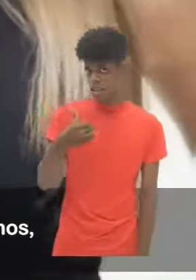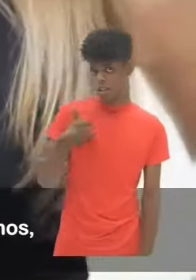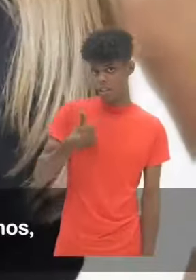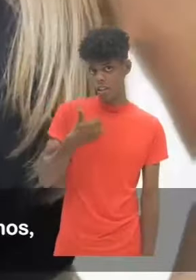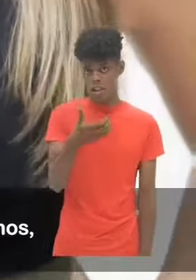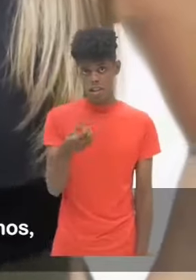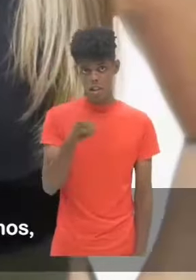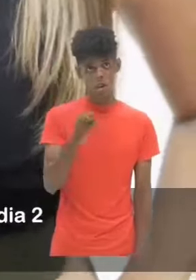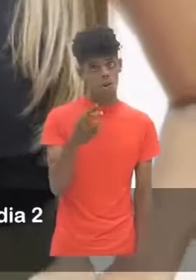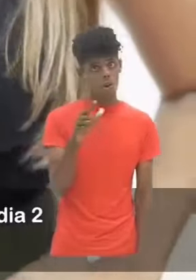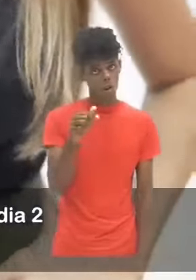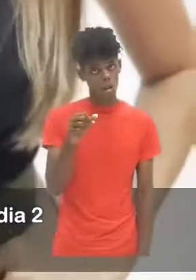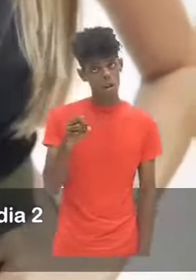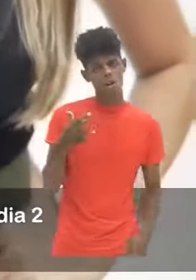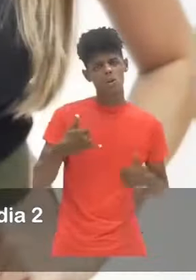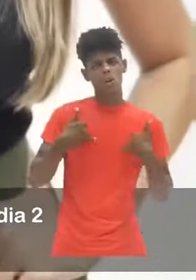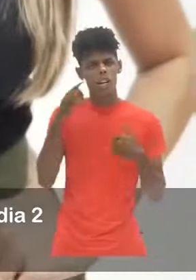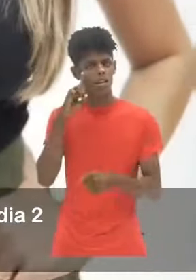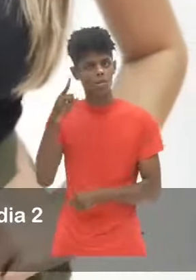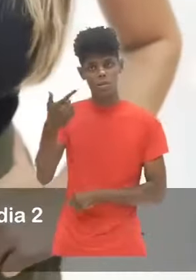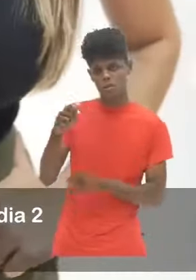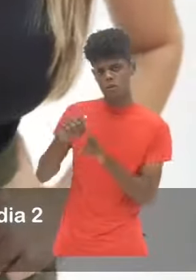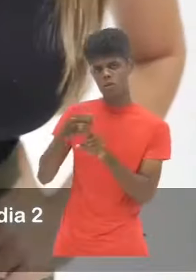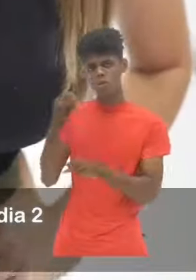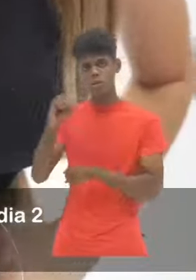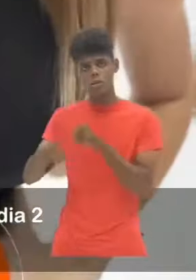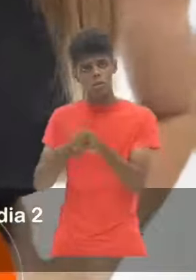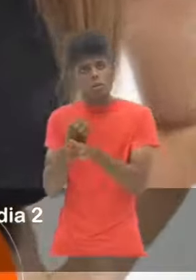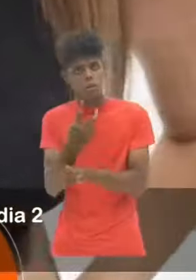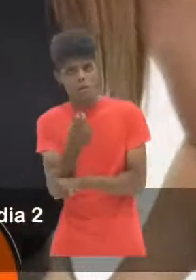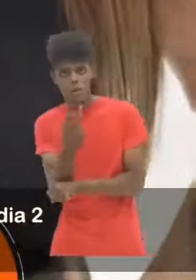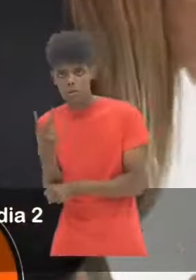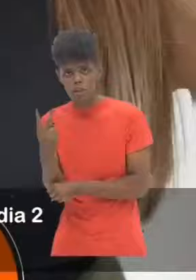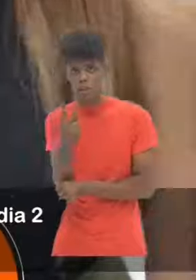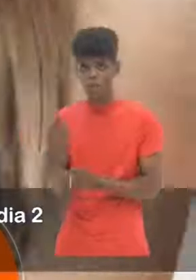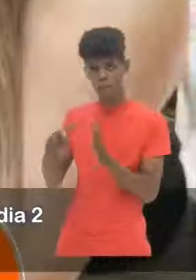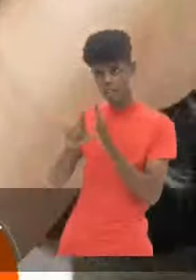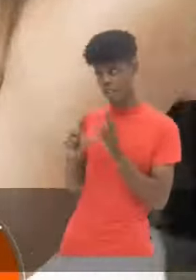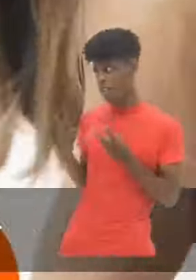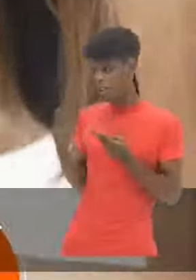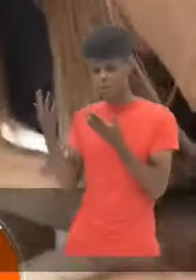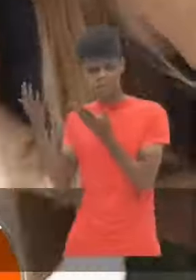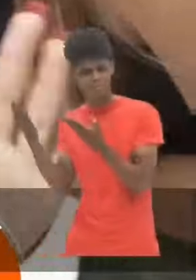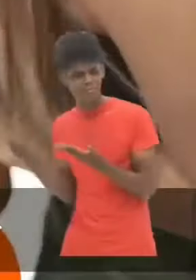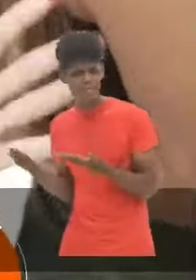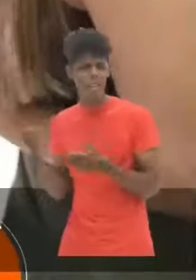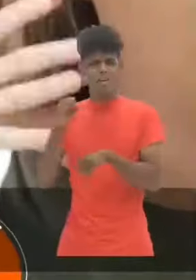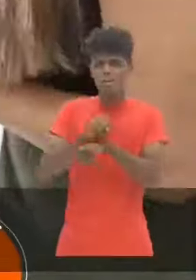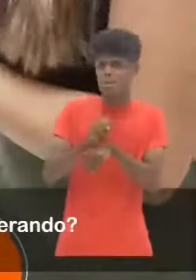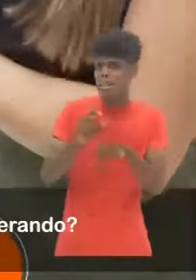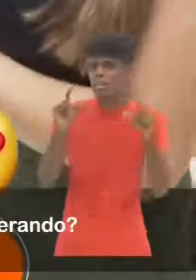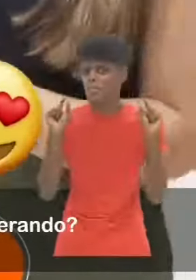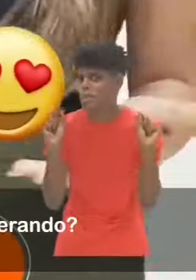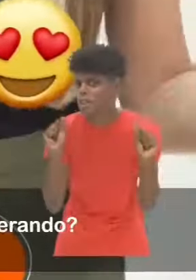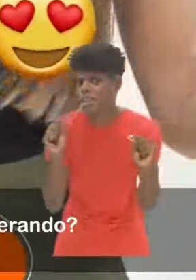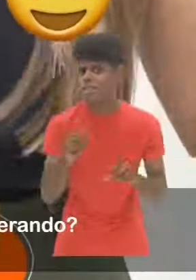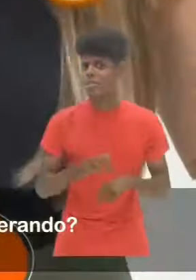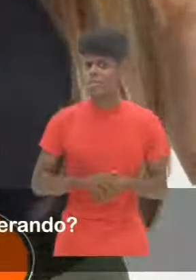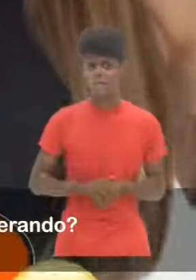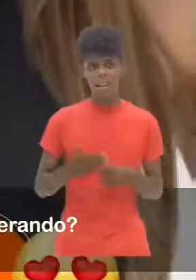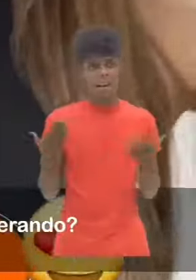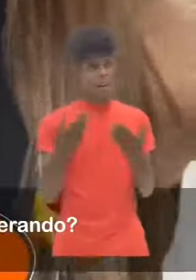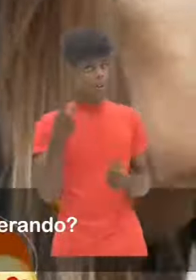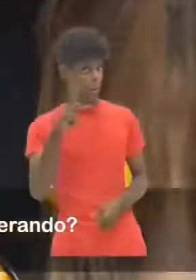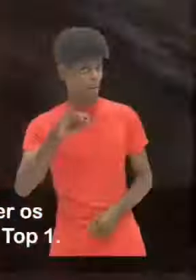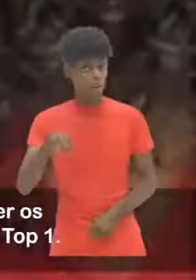entre 16 e 17 anos ou completa 16 anos até o dia 2 de outubro de 2022, igual a Érica aqui, o que é que